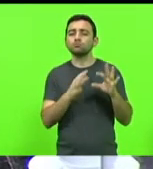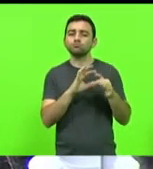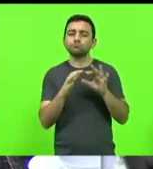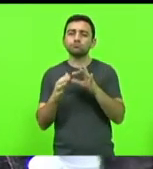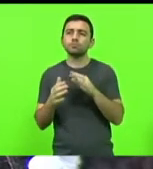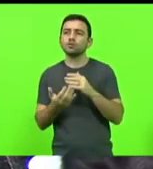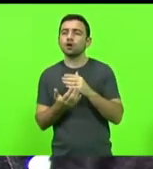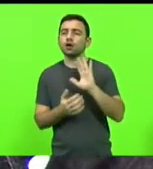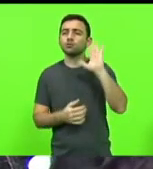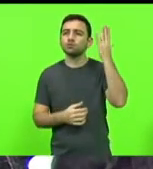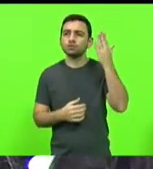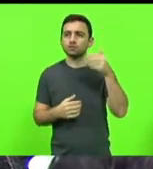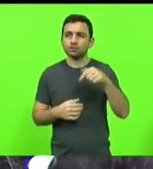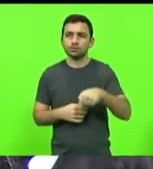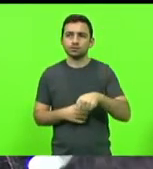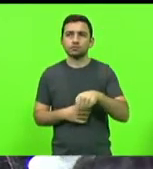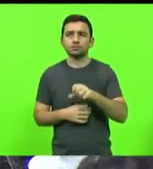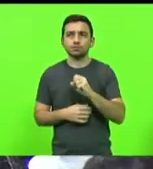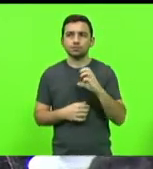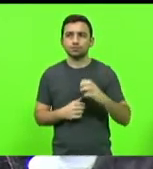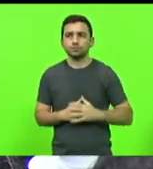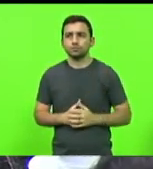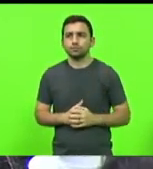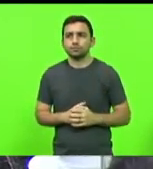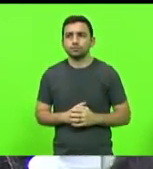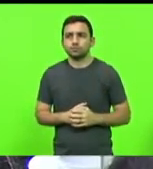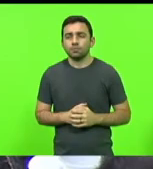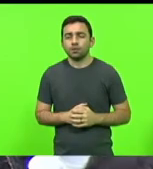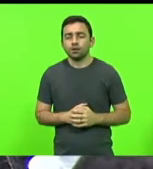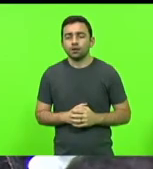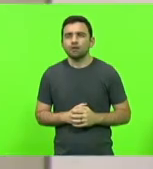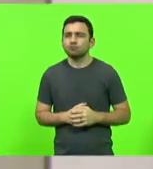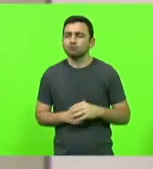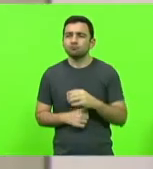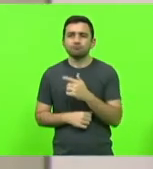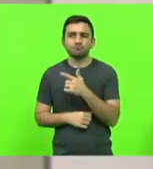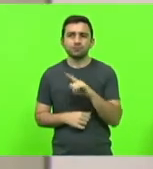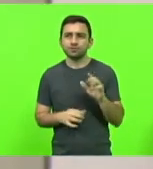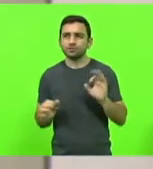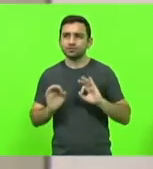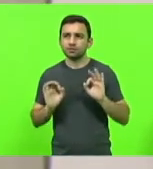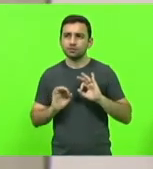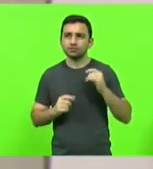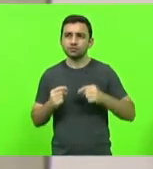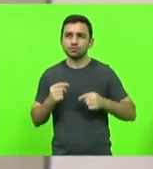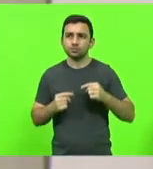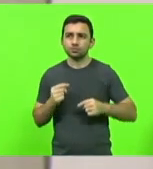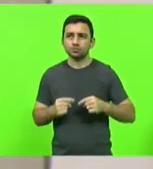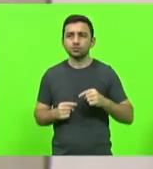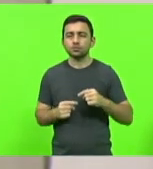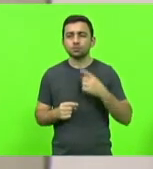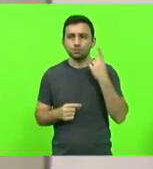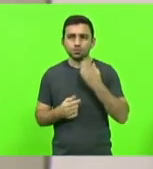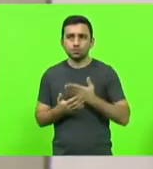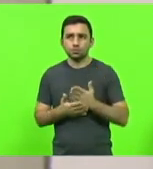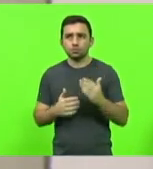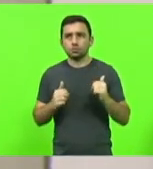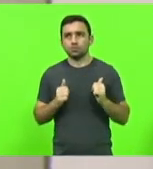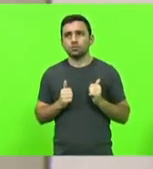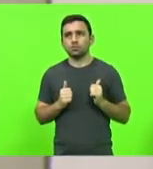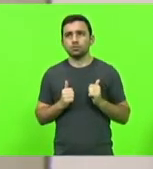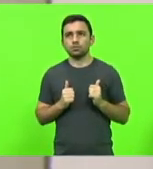serão realizadas. Muito obrigado, senhor presidente. Não havendo mais quem queira discutir em votação, deputados que aprovam permaneçam como se